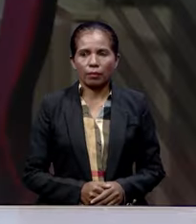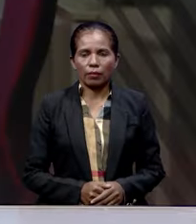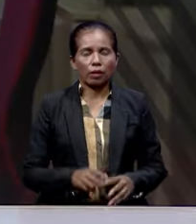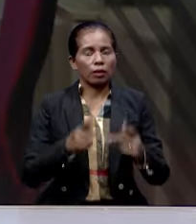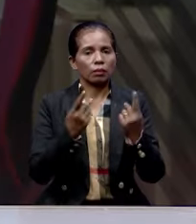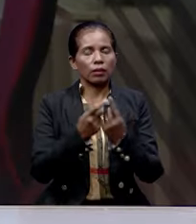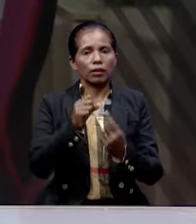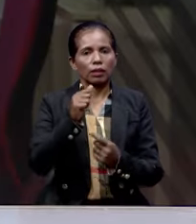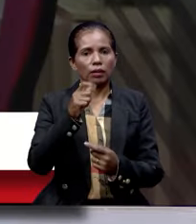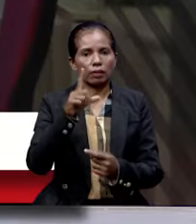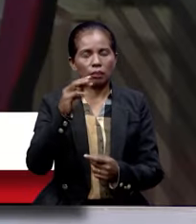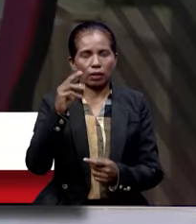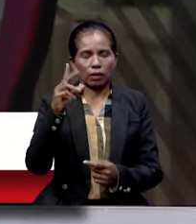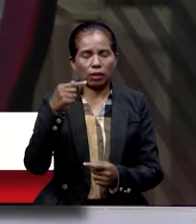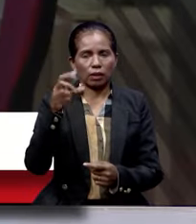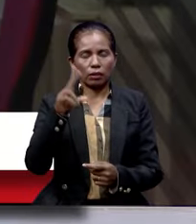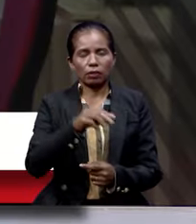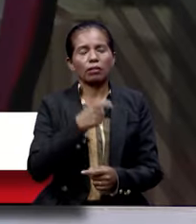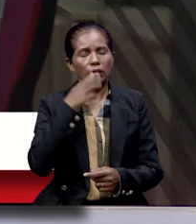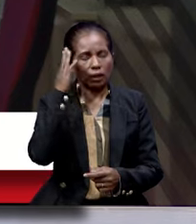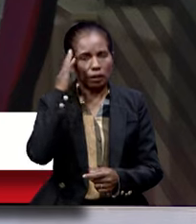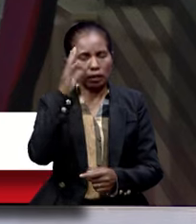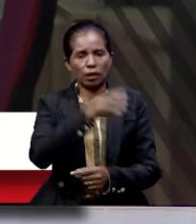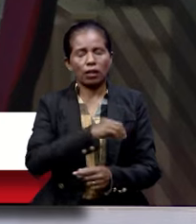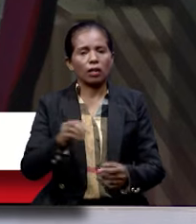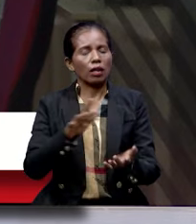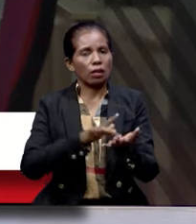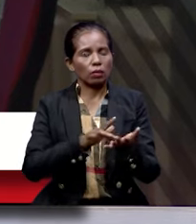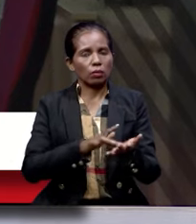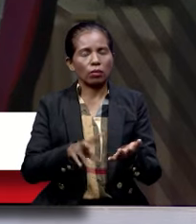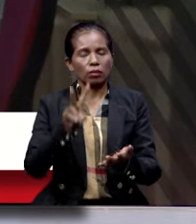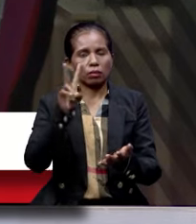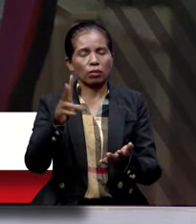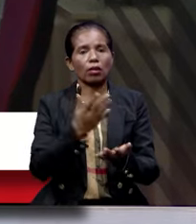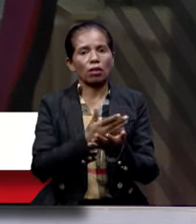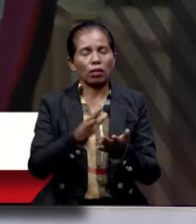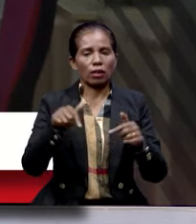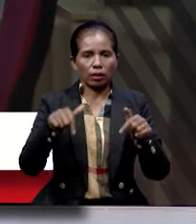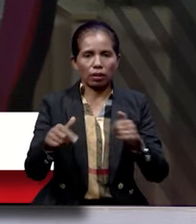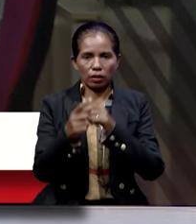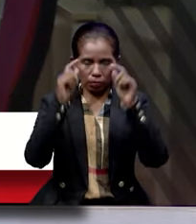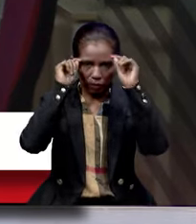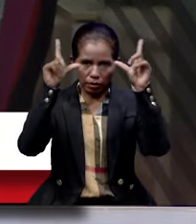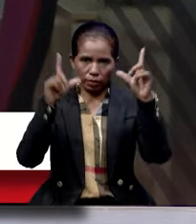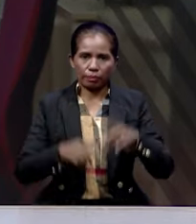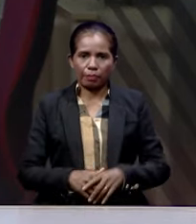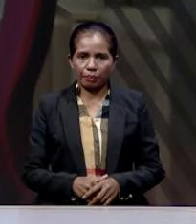Companhia Salimago reconhece consumáveis no Aimoro Item Ruané, Sousa e Reilar.